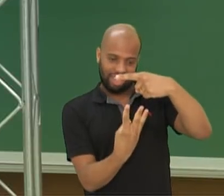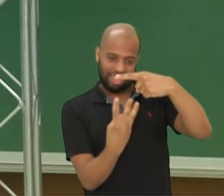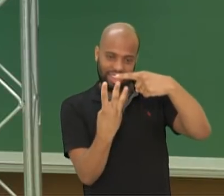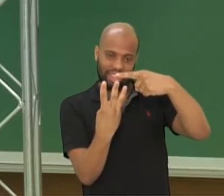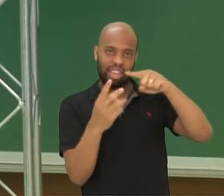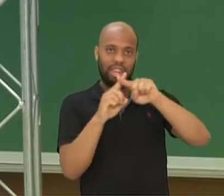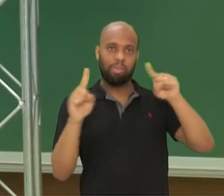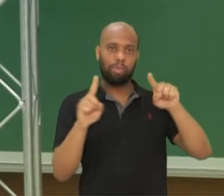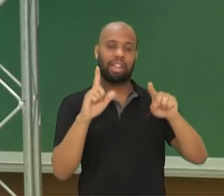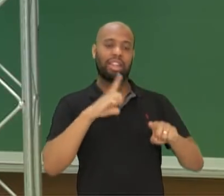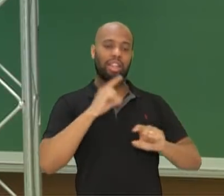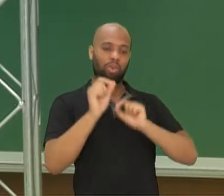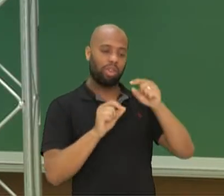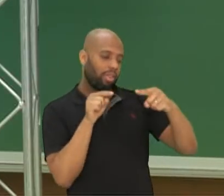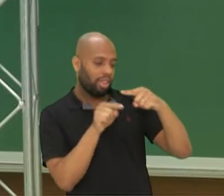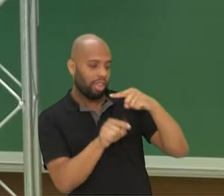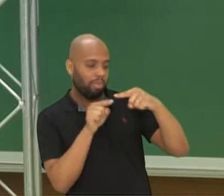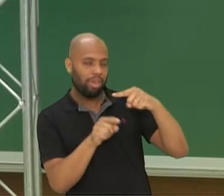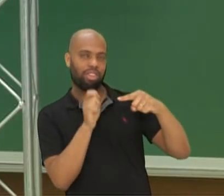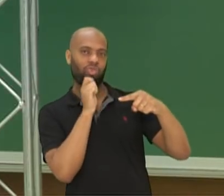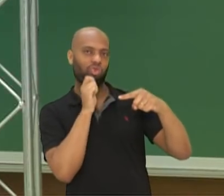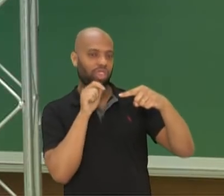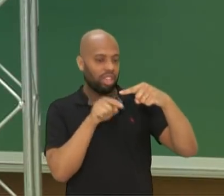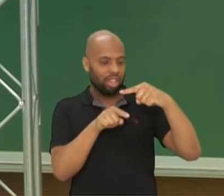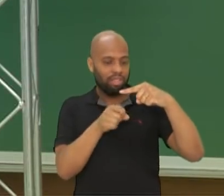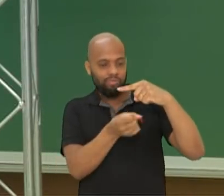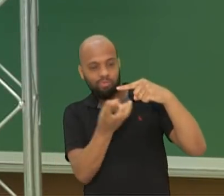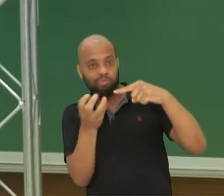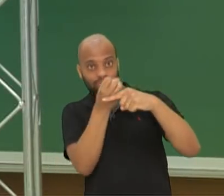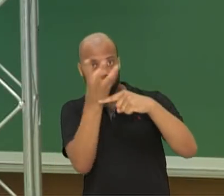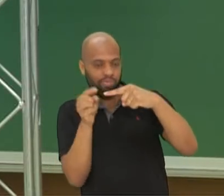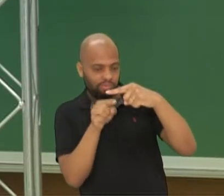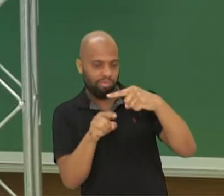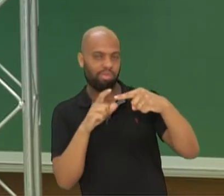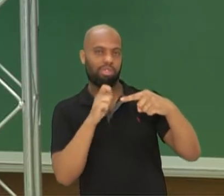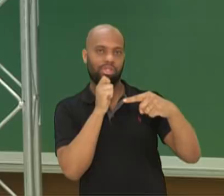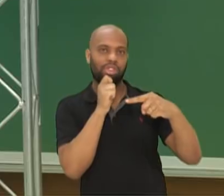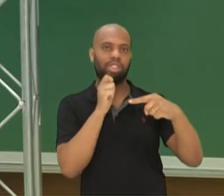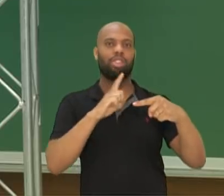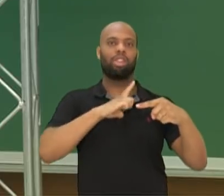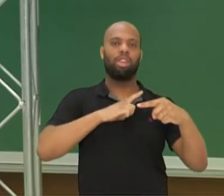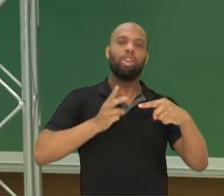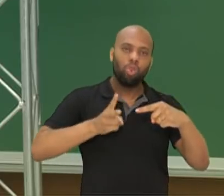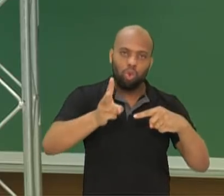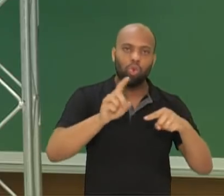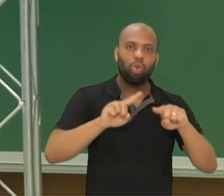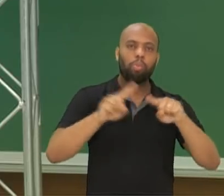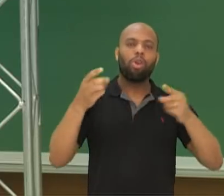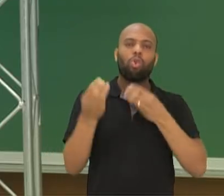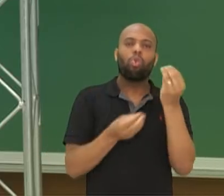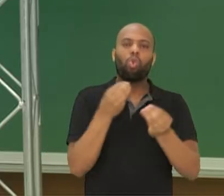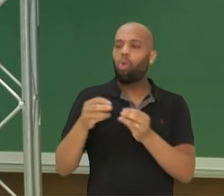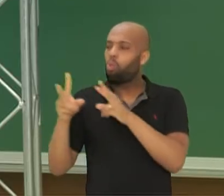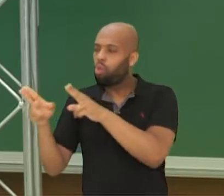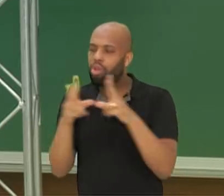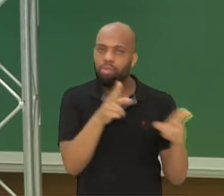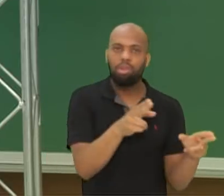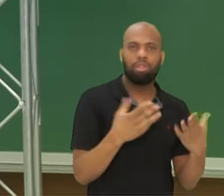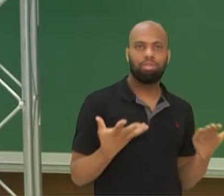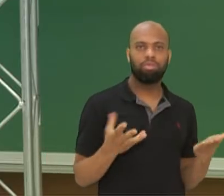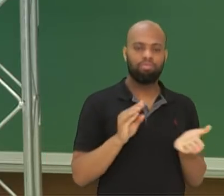Mas ainda está no denominador, né? Ainda está no denominador. Para igualar as bases,